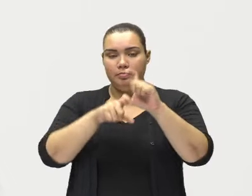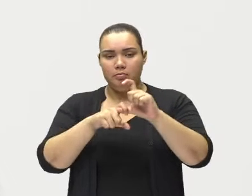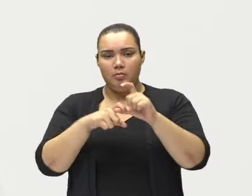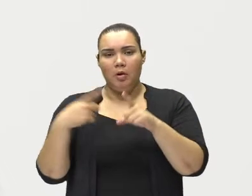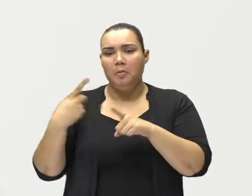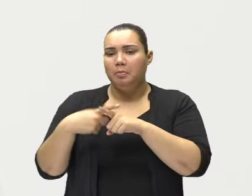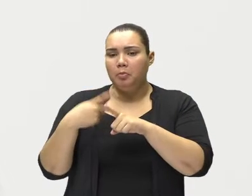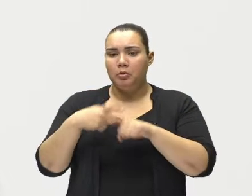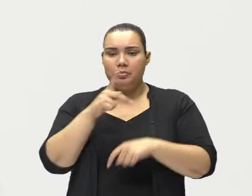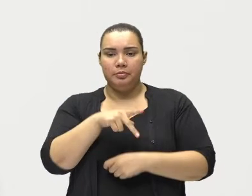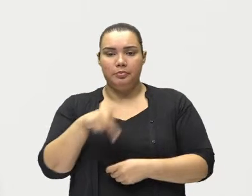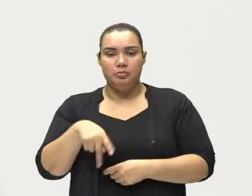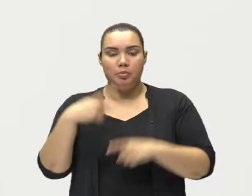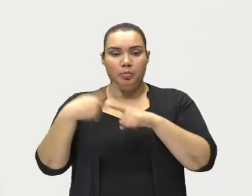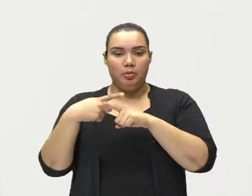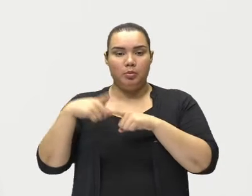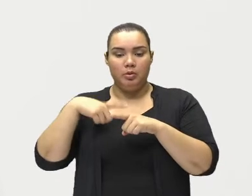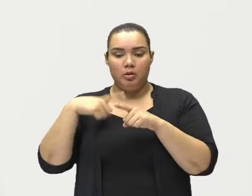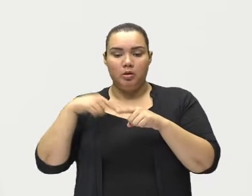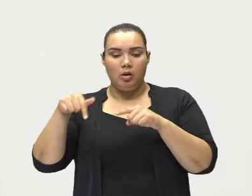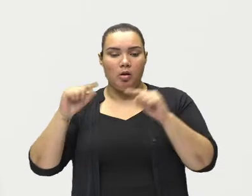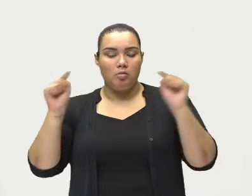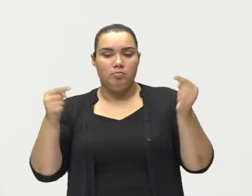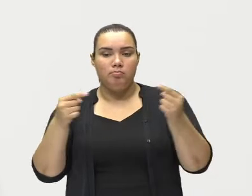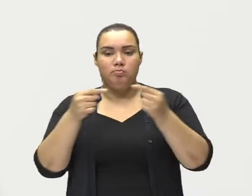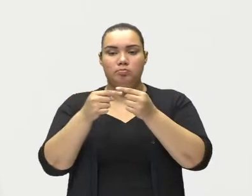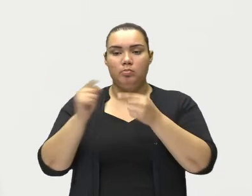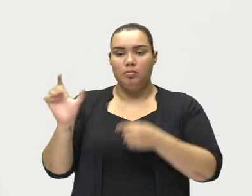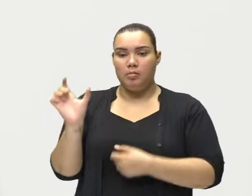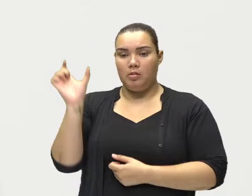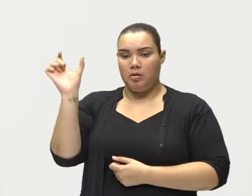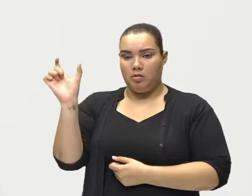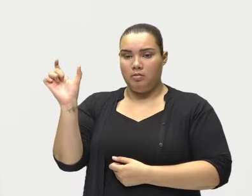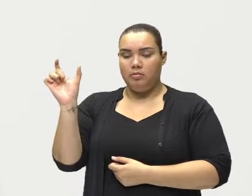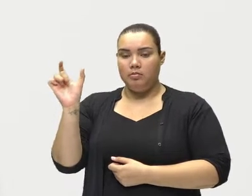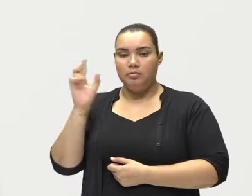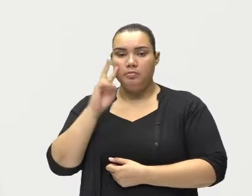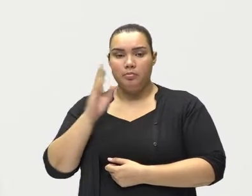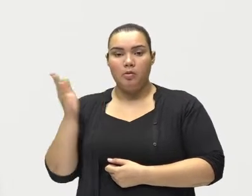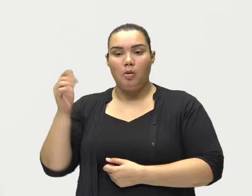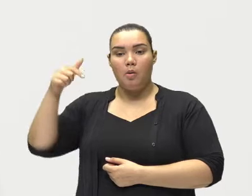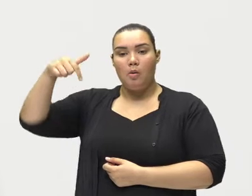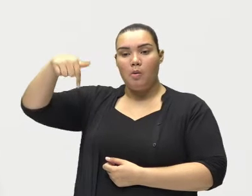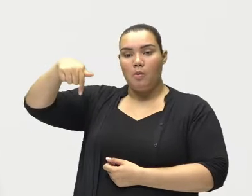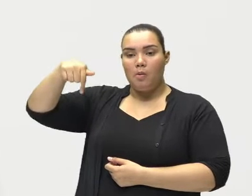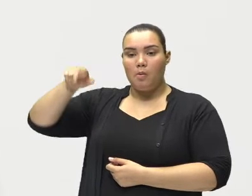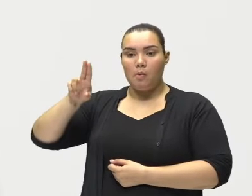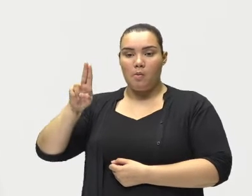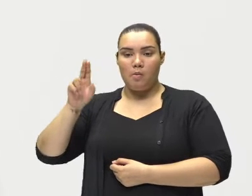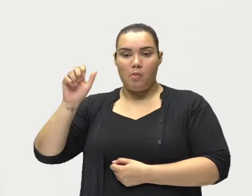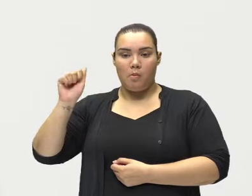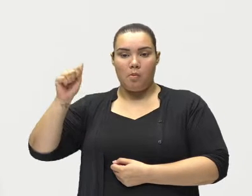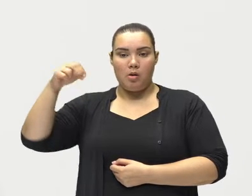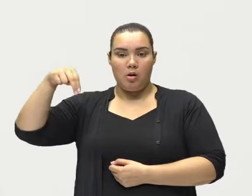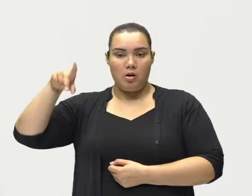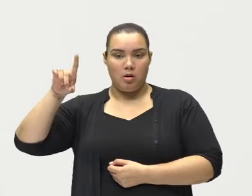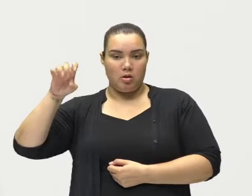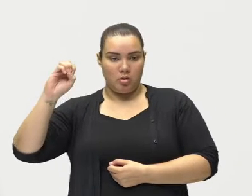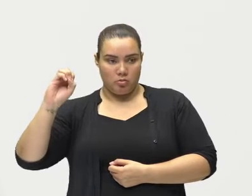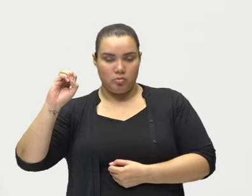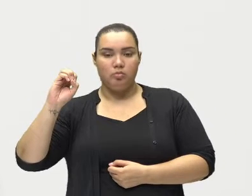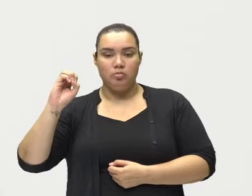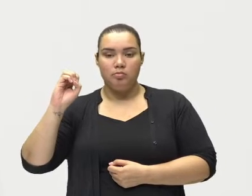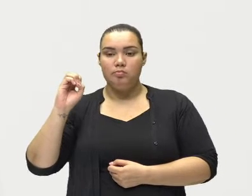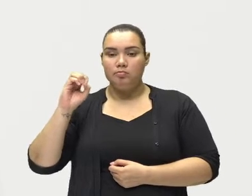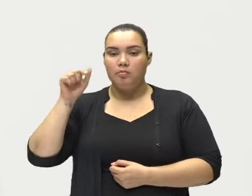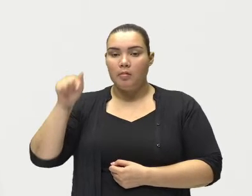professor? Porque ela tem um conectivo aqui, ó. Tem esse conectivo quando? Quando Ismália